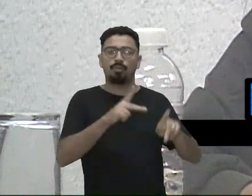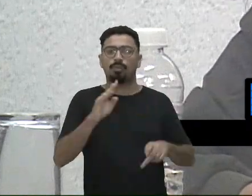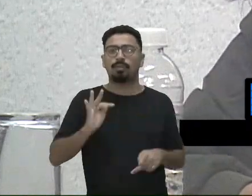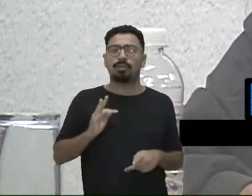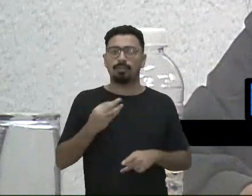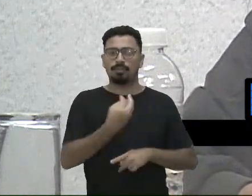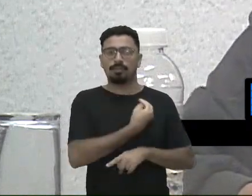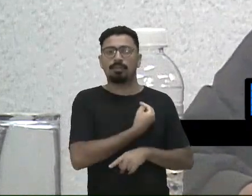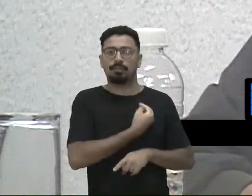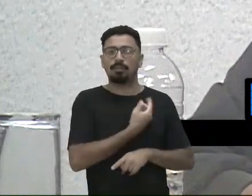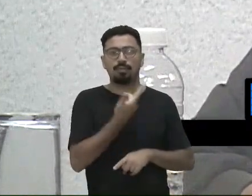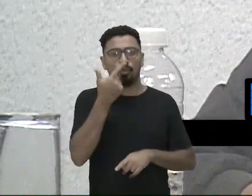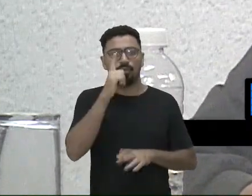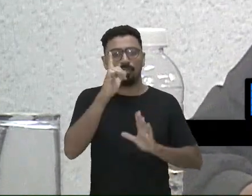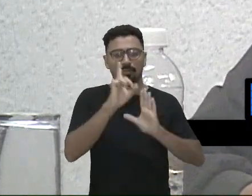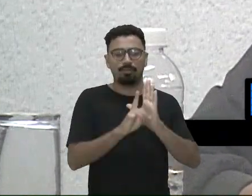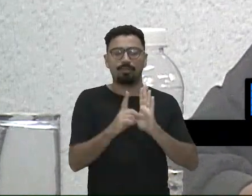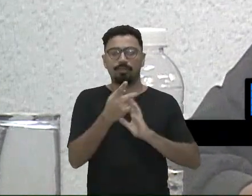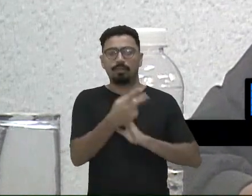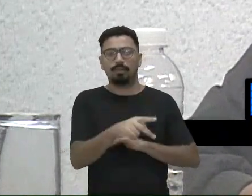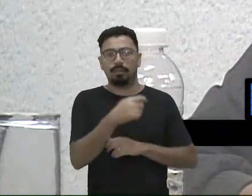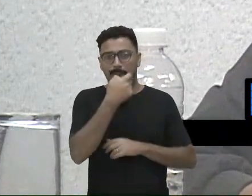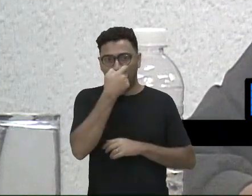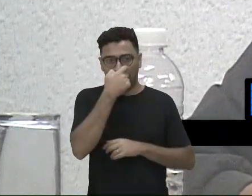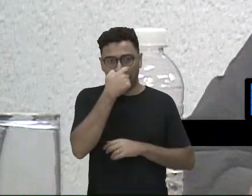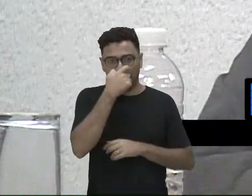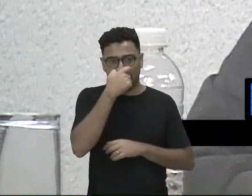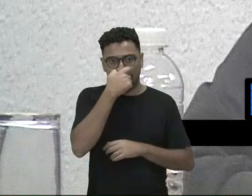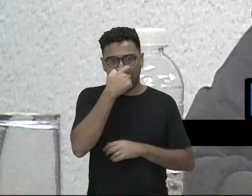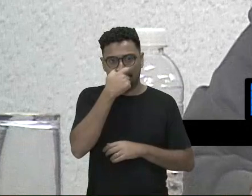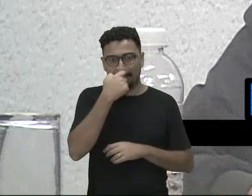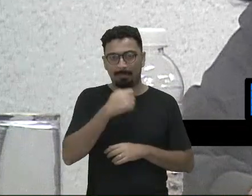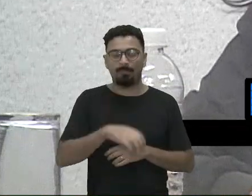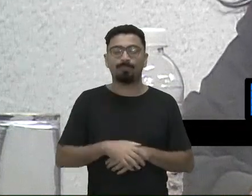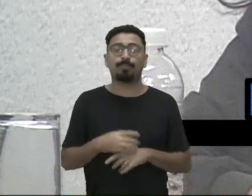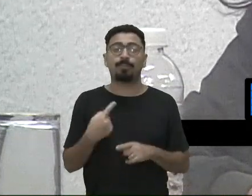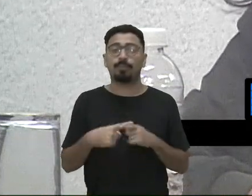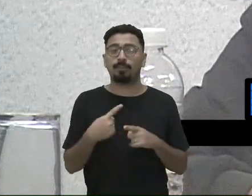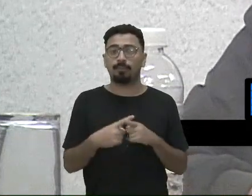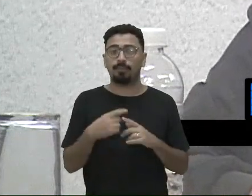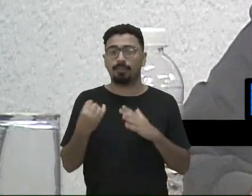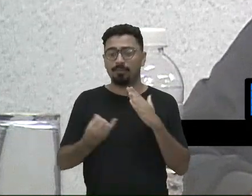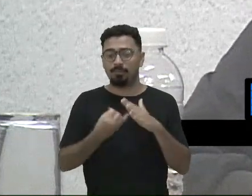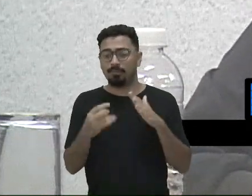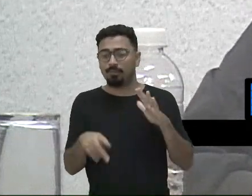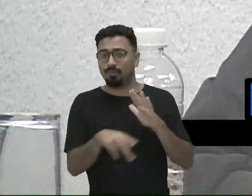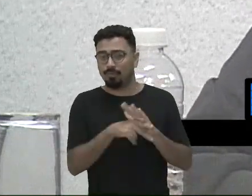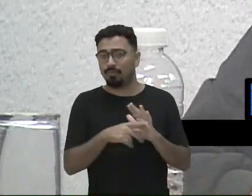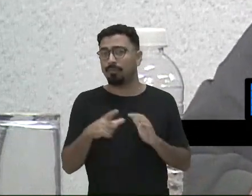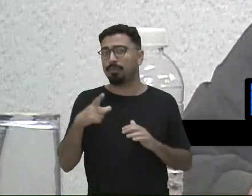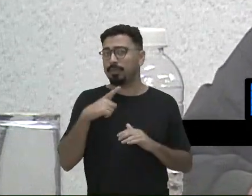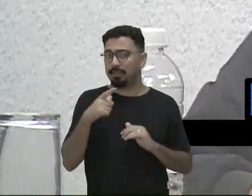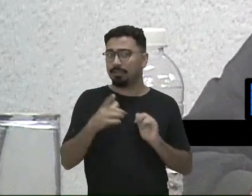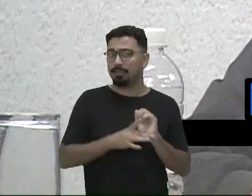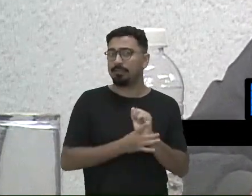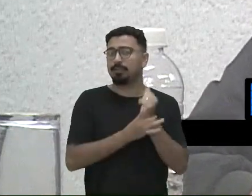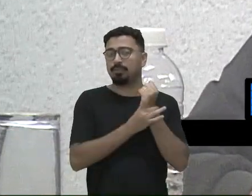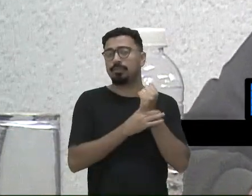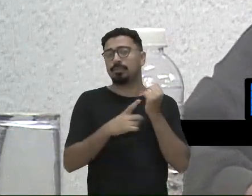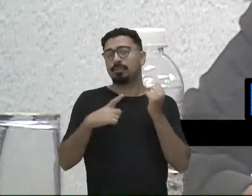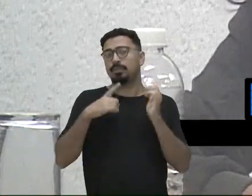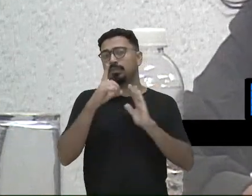ir atrás dos seus direitos? Se as próprias instituições que estão aqui para assegurar os nossos